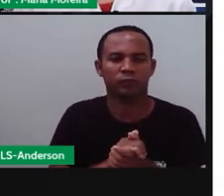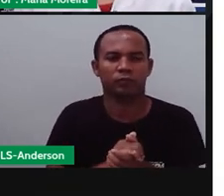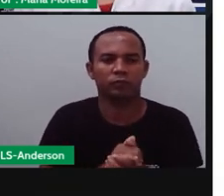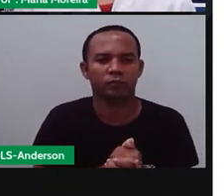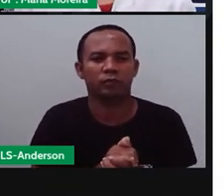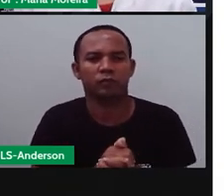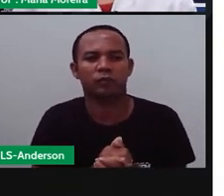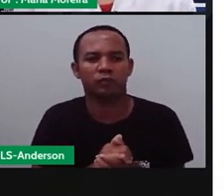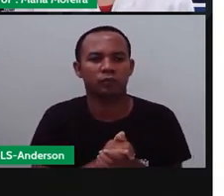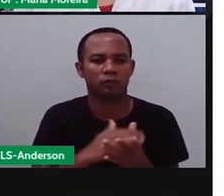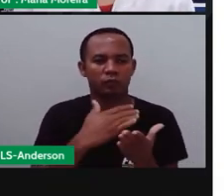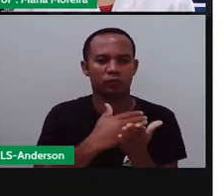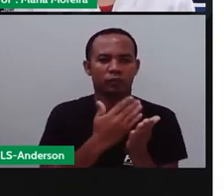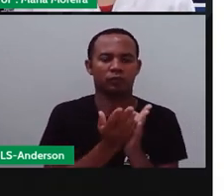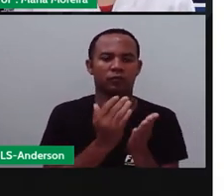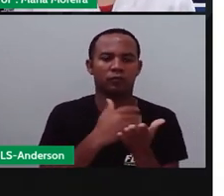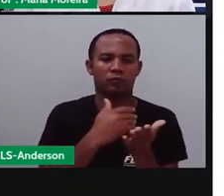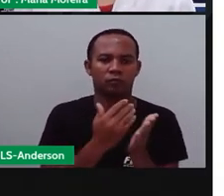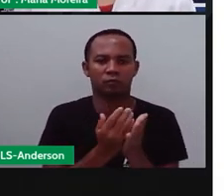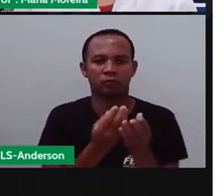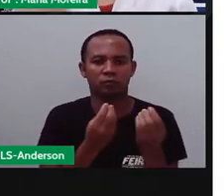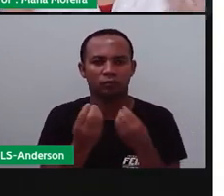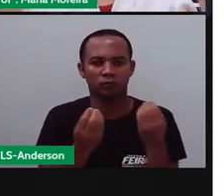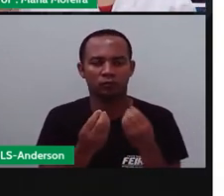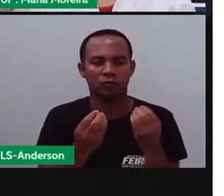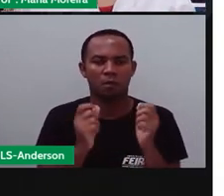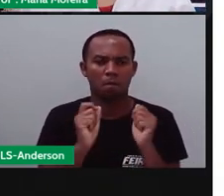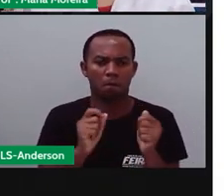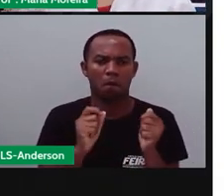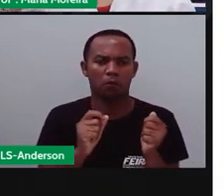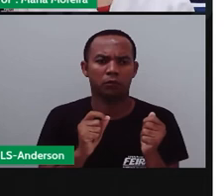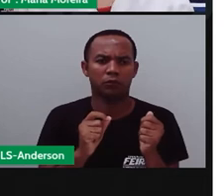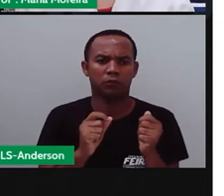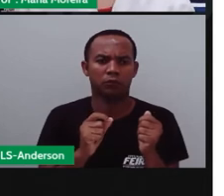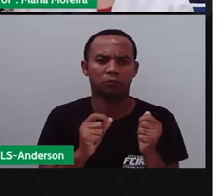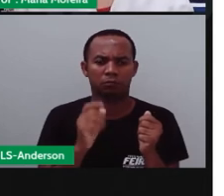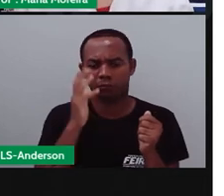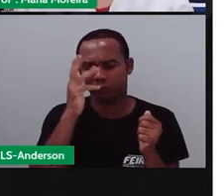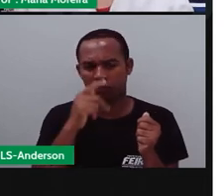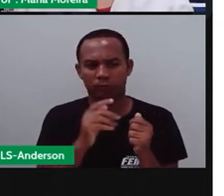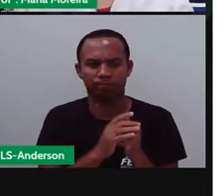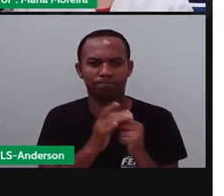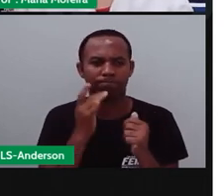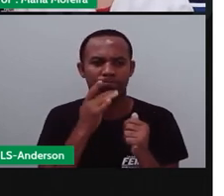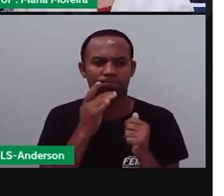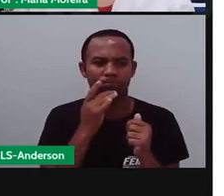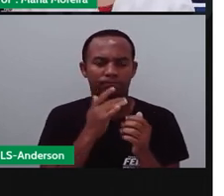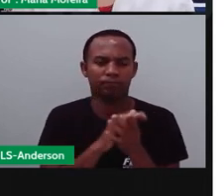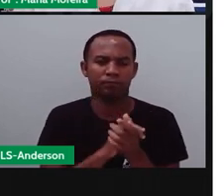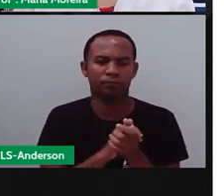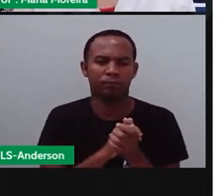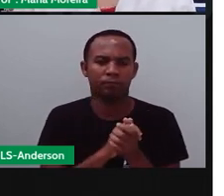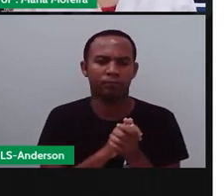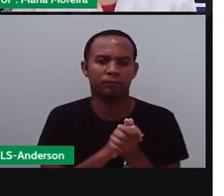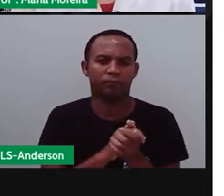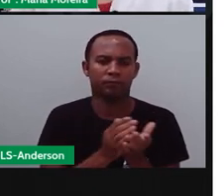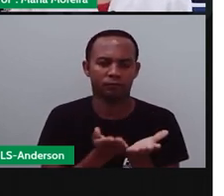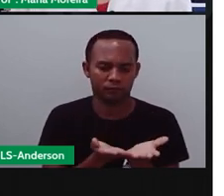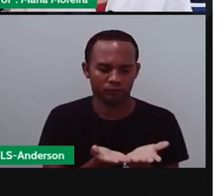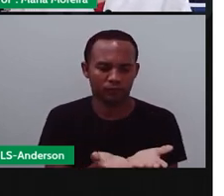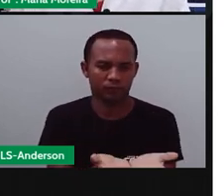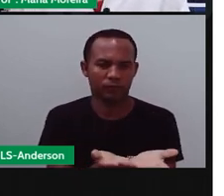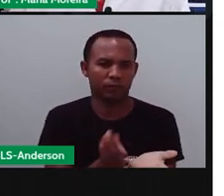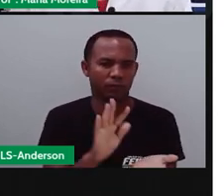esse bolo não fique grudado na forma e aí ele possa ser desenformado e fique lindo e maravilhoso como esse nosso aqui. Asse